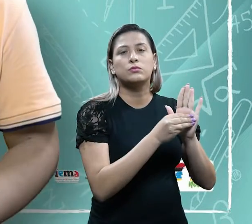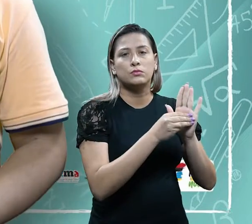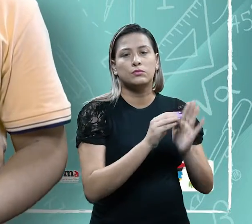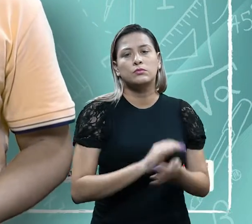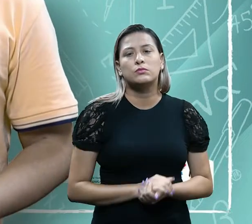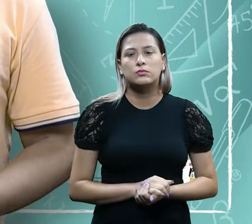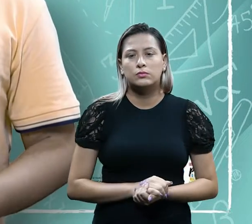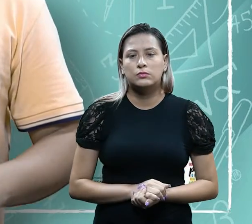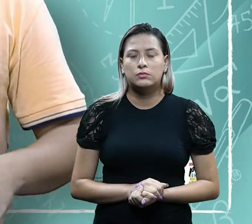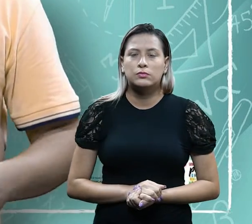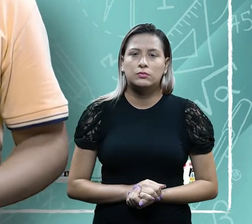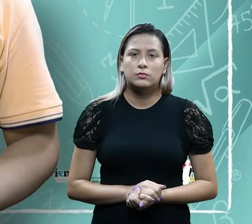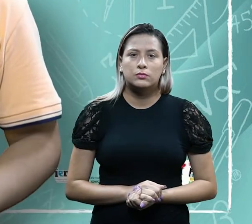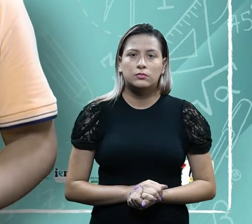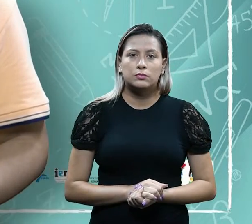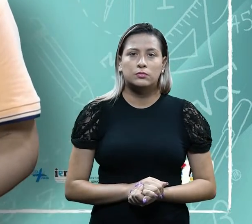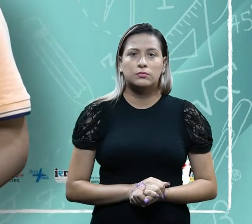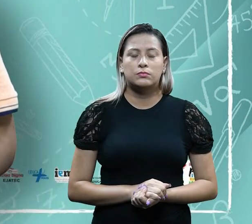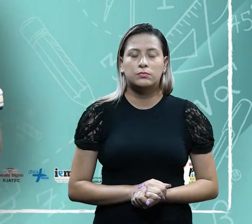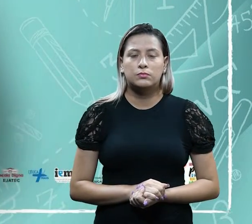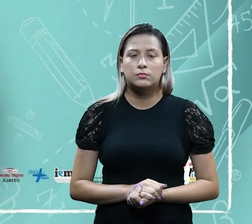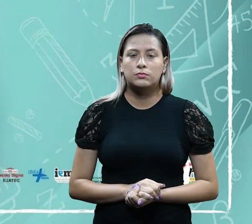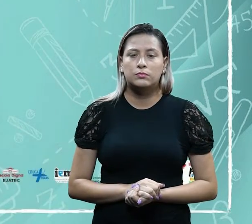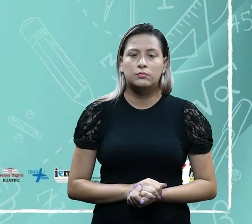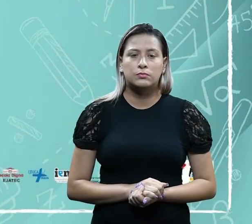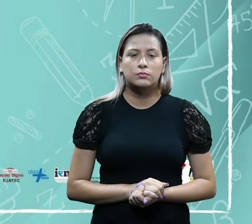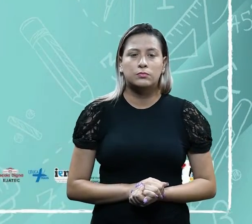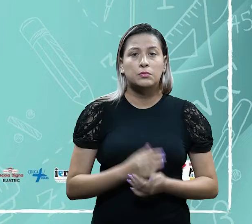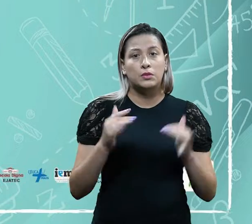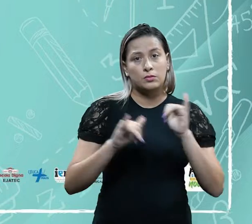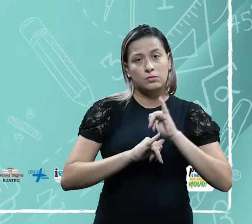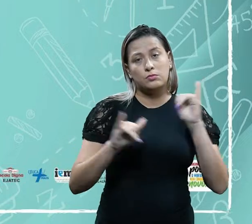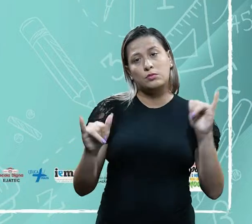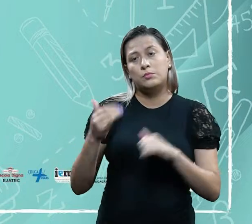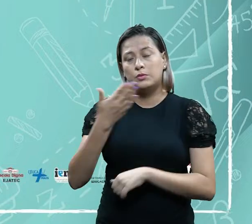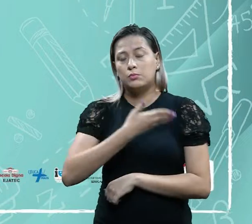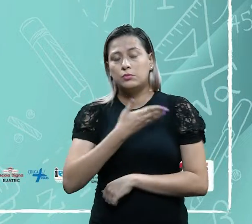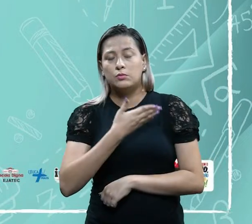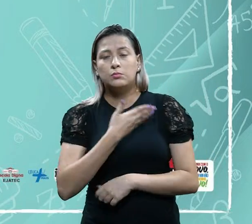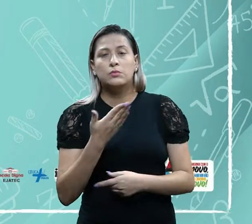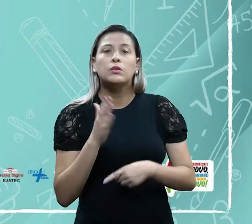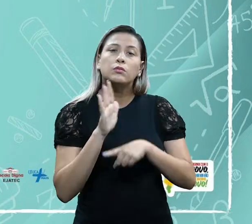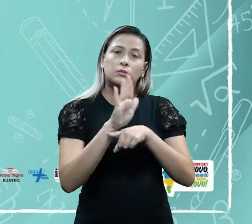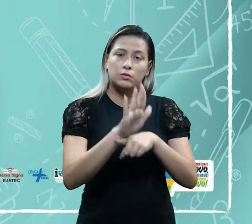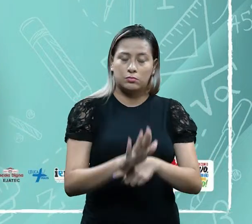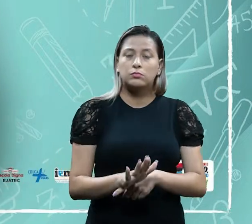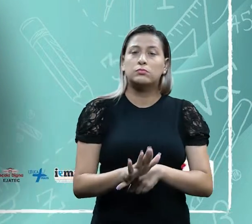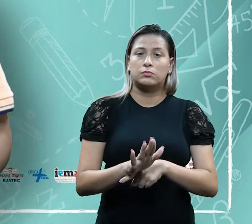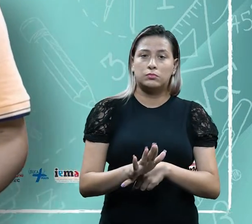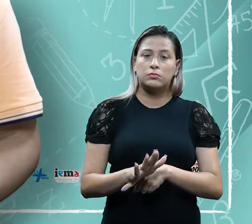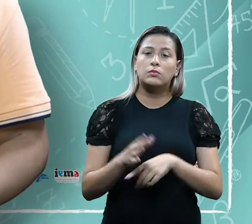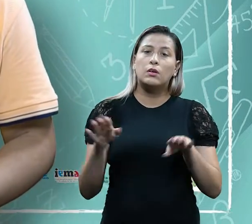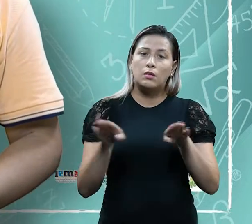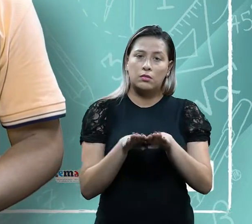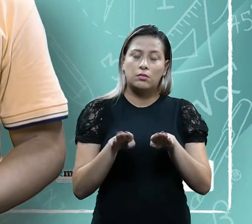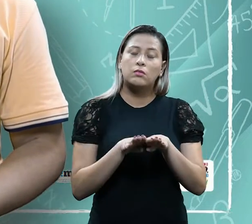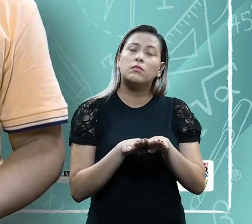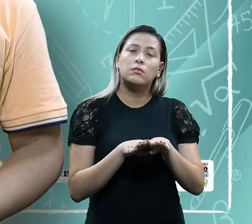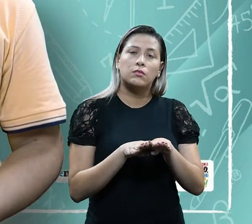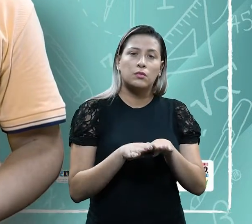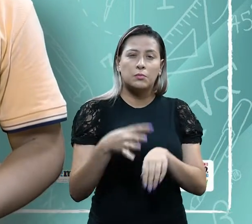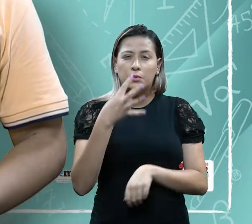as informações para os seus colegas, receber colaborações, submeter o seu trabalho à análise de